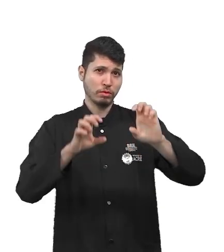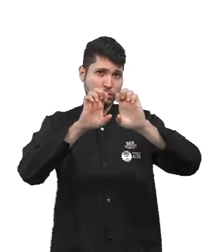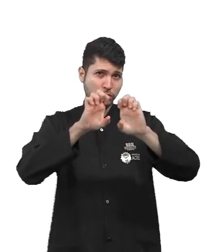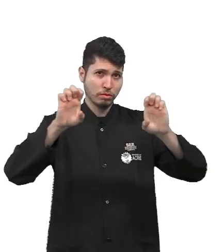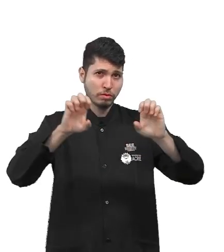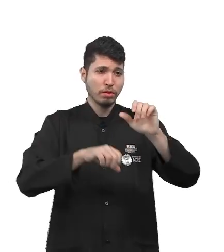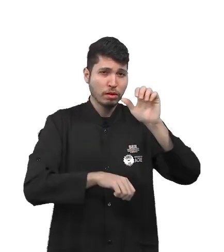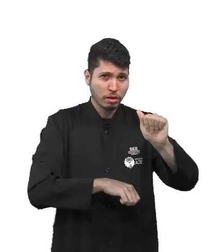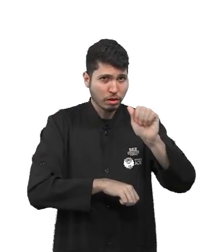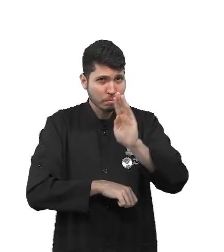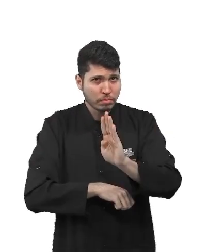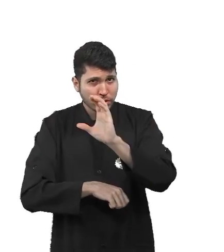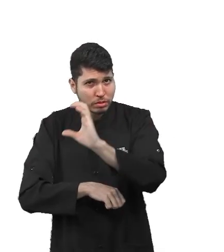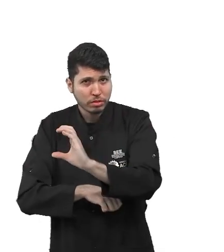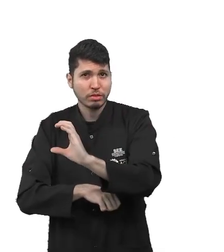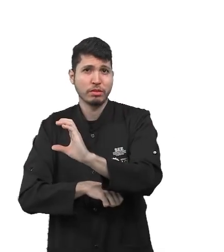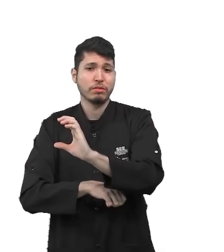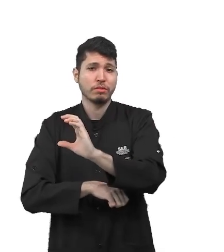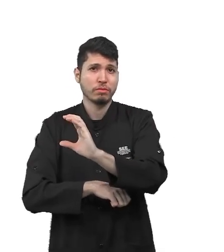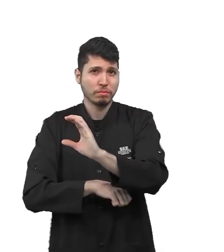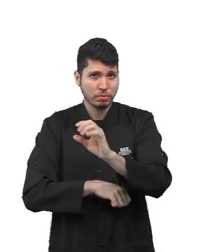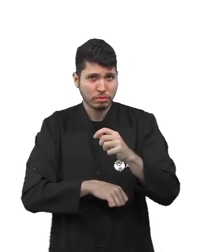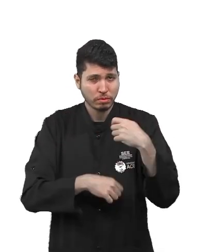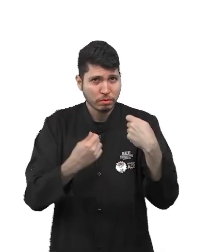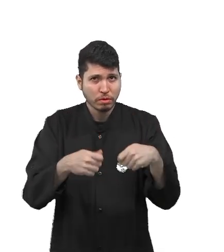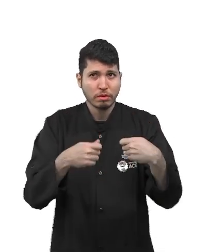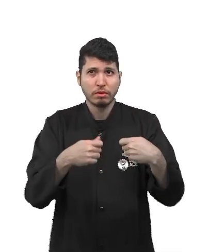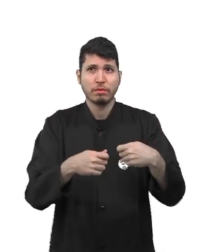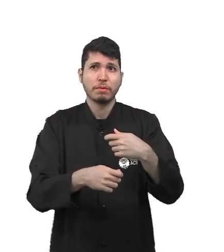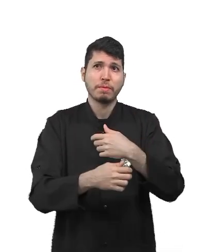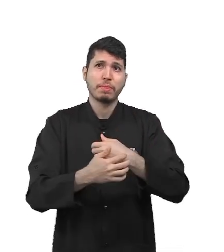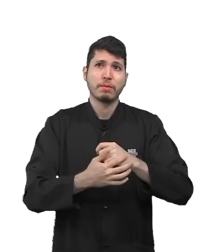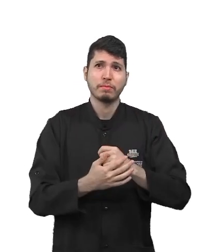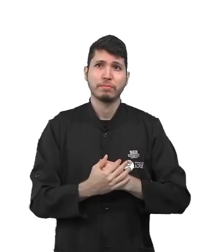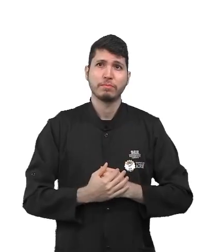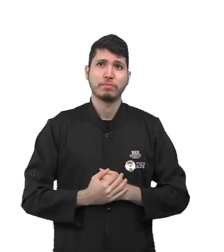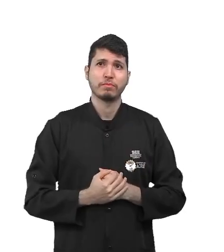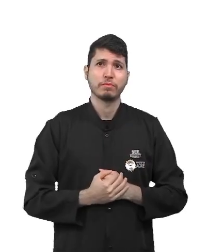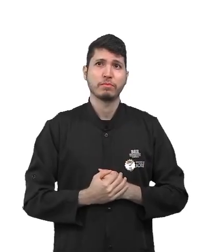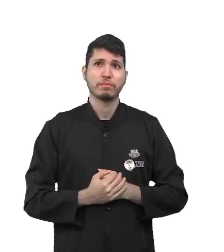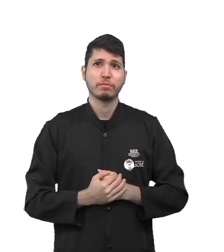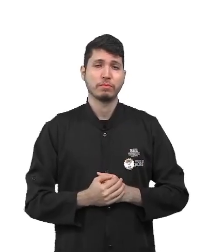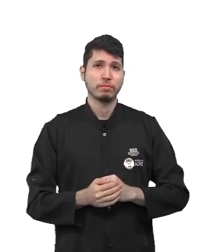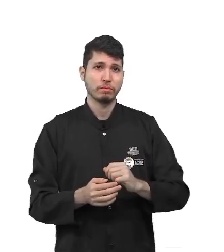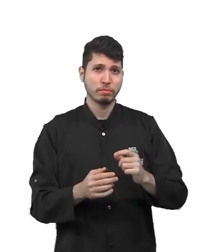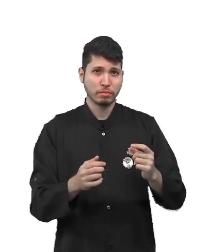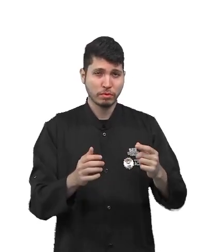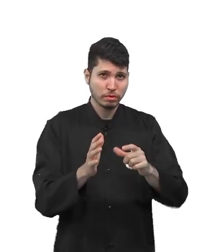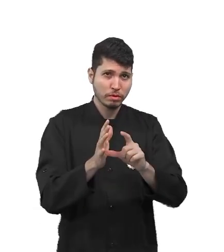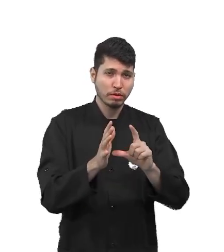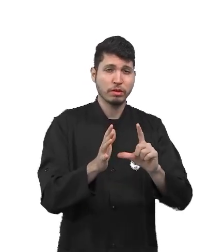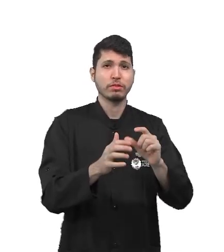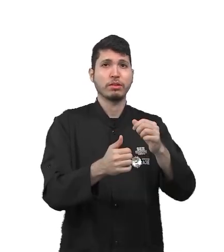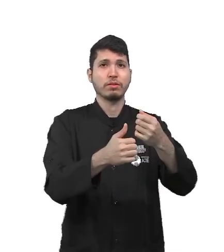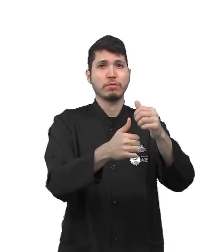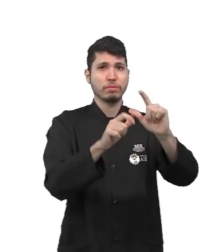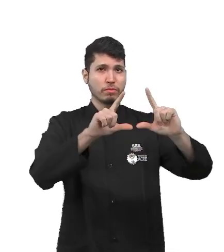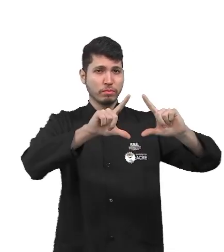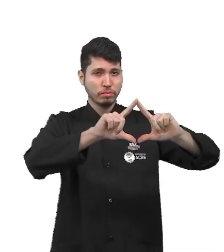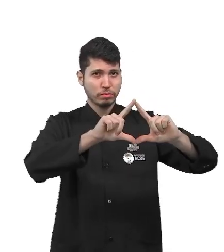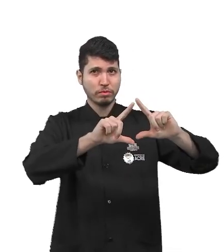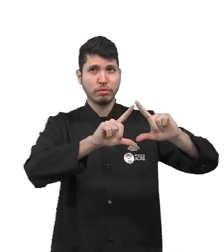A, B e C, vamos substituir na função, tá? Primeiro começa pelo discriminante delta. Professor, quem é B? B vai ser